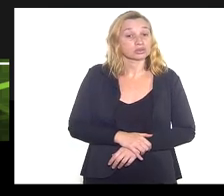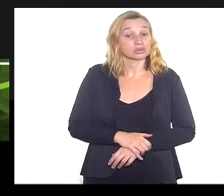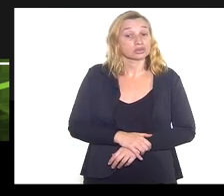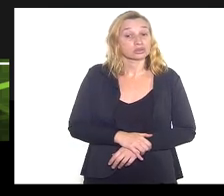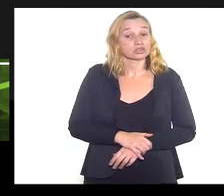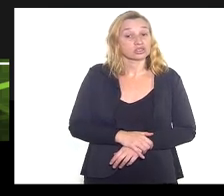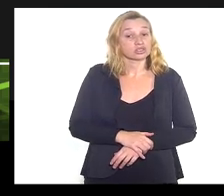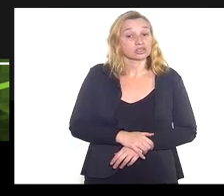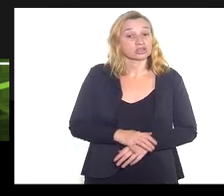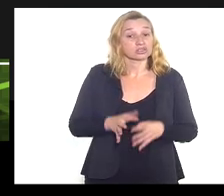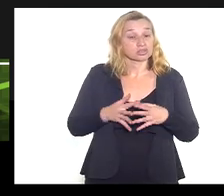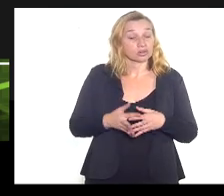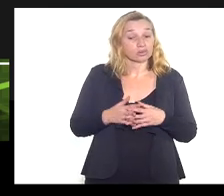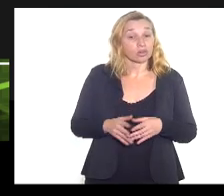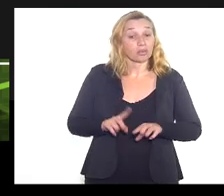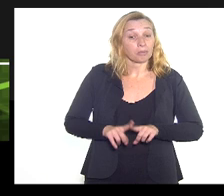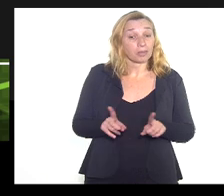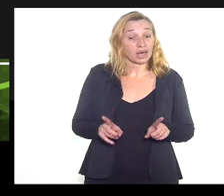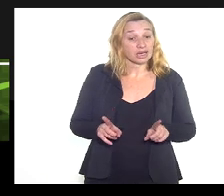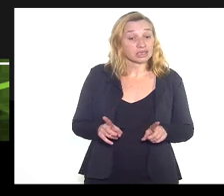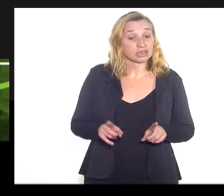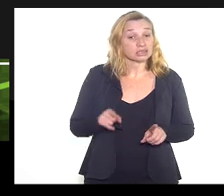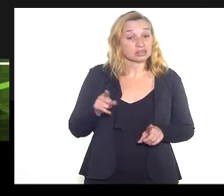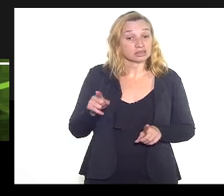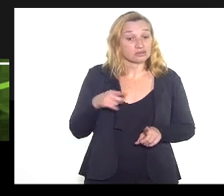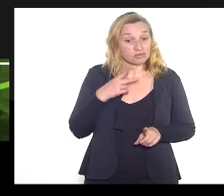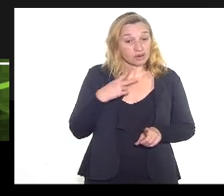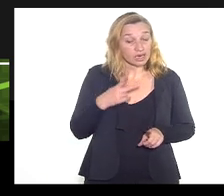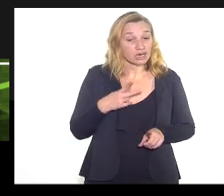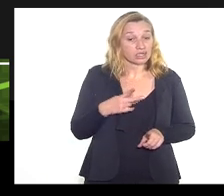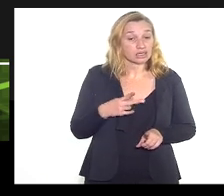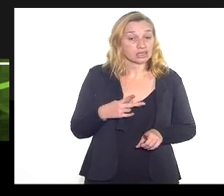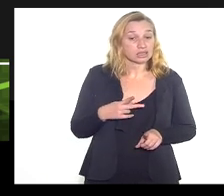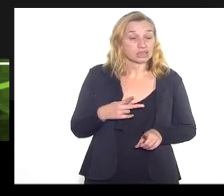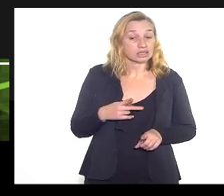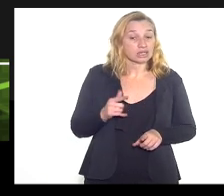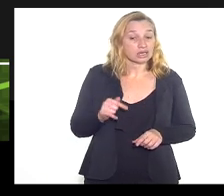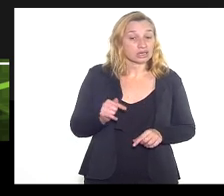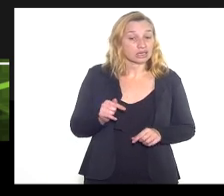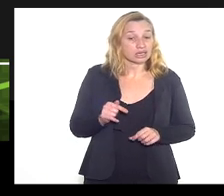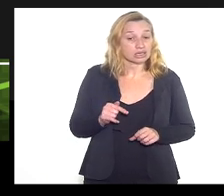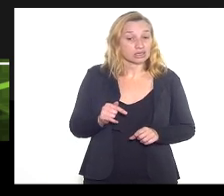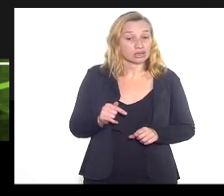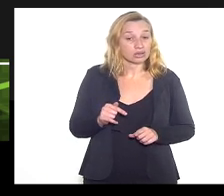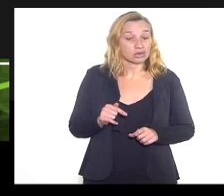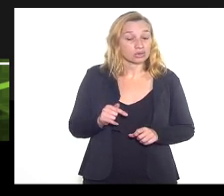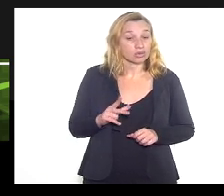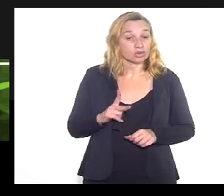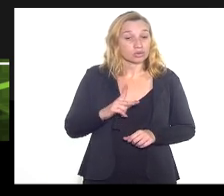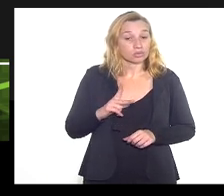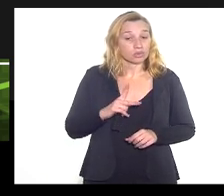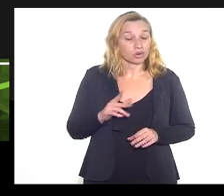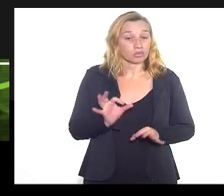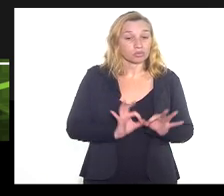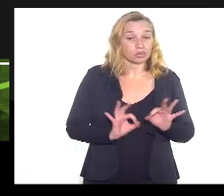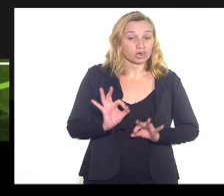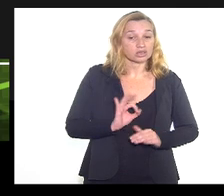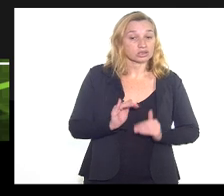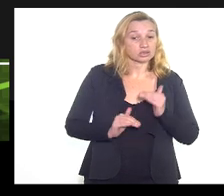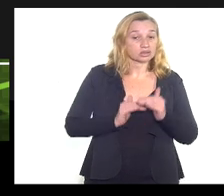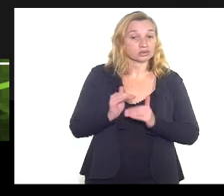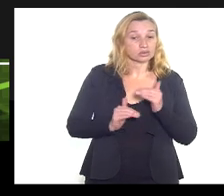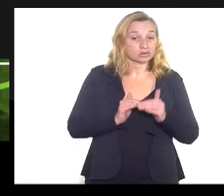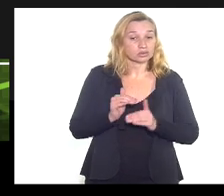Mas contra ele se fala, aqui fala o próprio plano de desenvolvimento